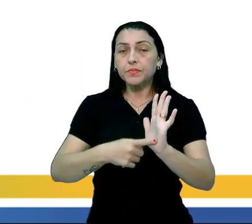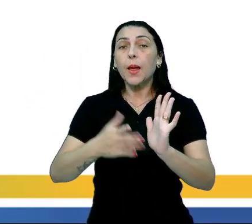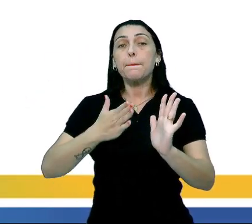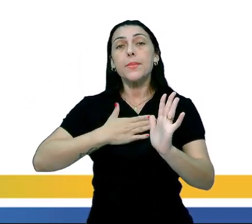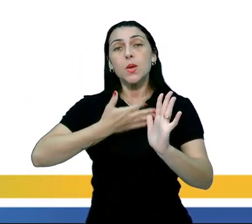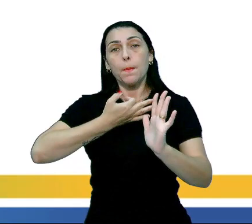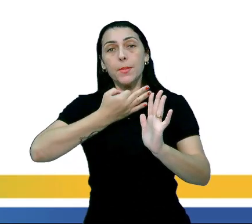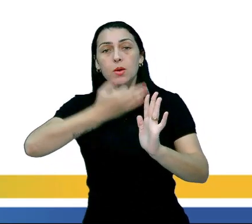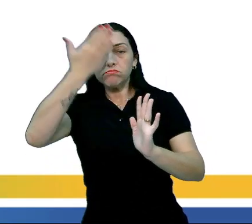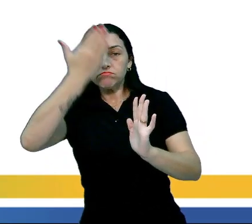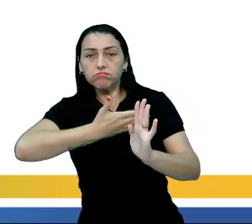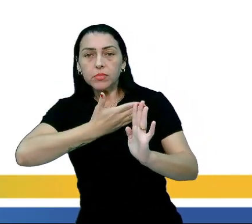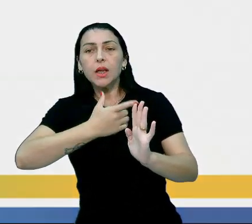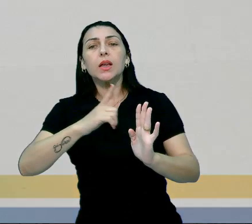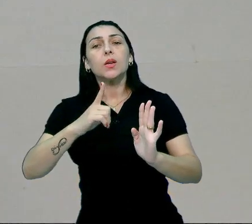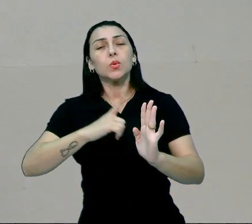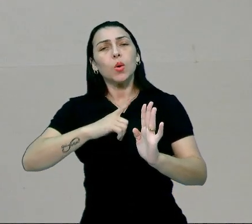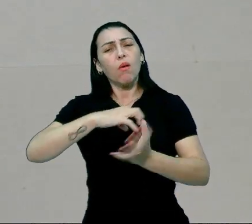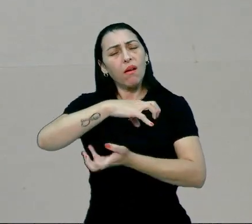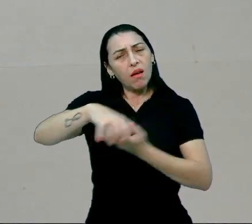meu ponto de vista. Eu estou